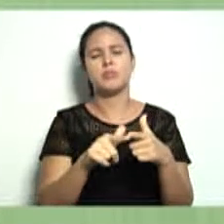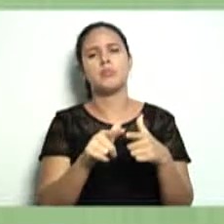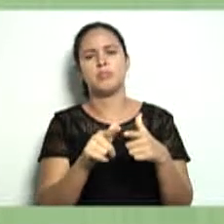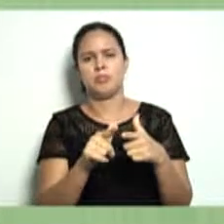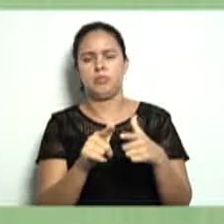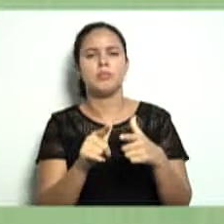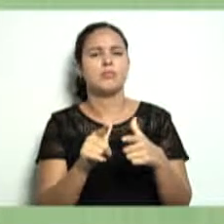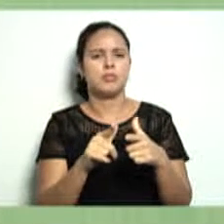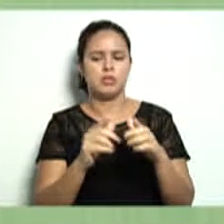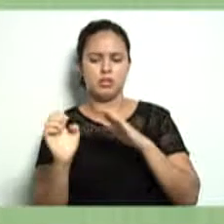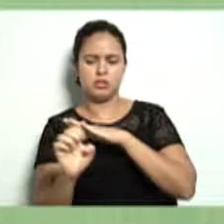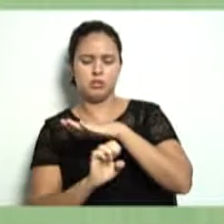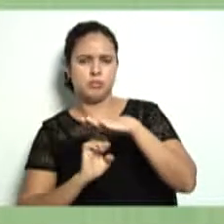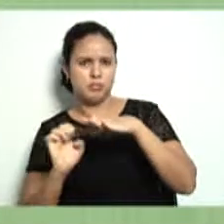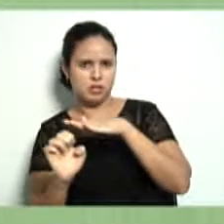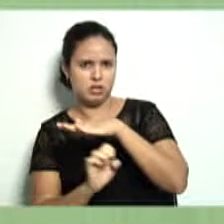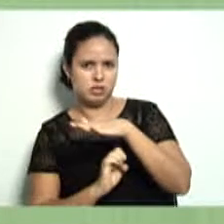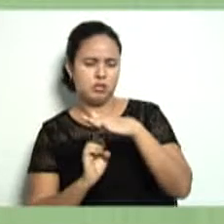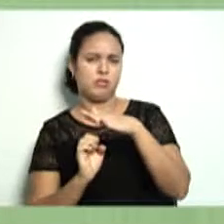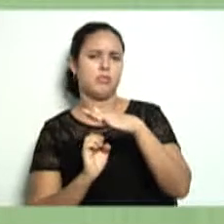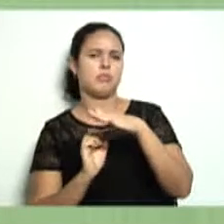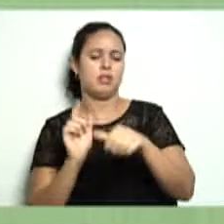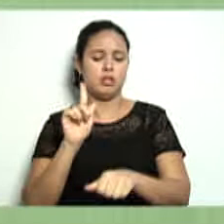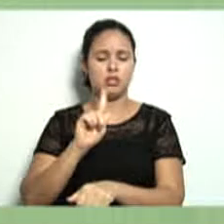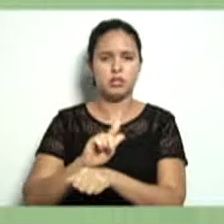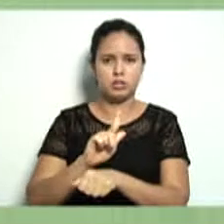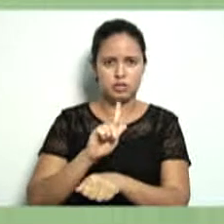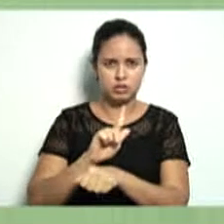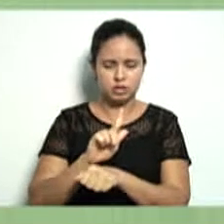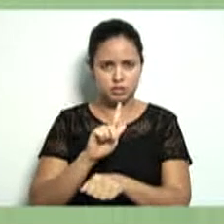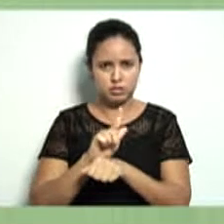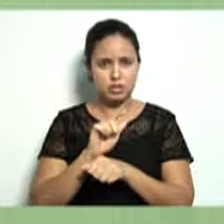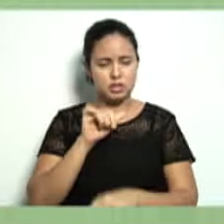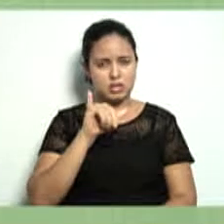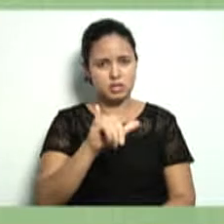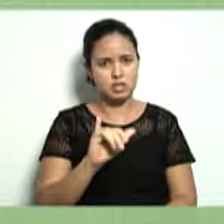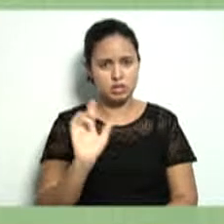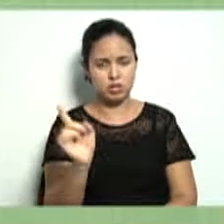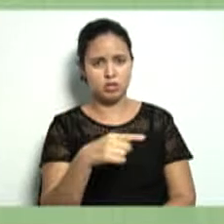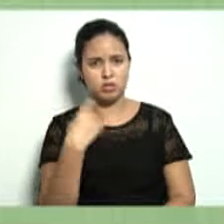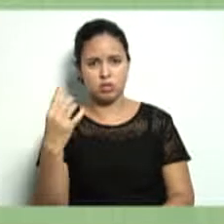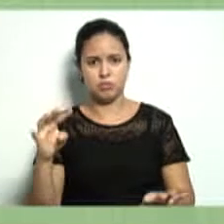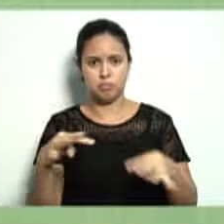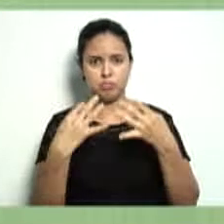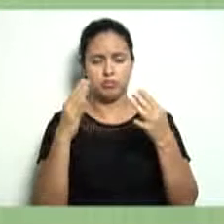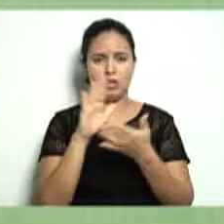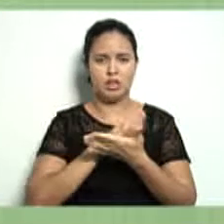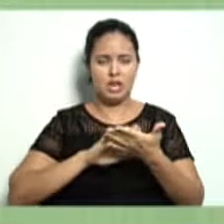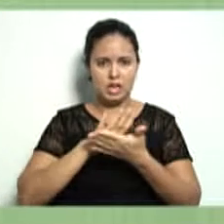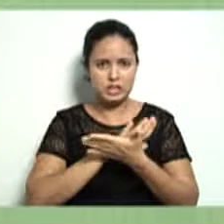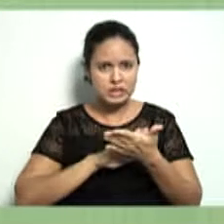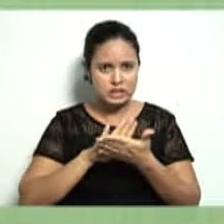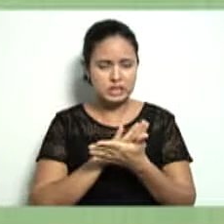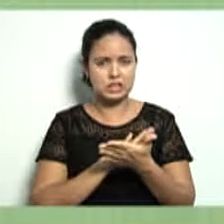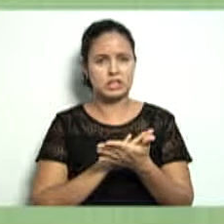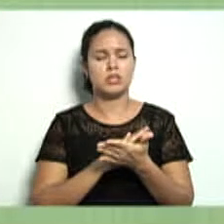apresentar problemas na gestão, se a gente não estiver bem atento em tudo que nós vamos fazer, se não